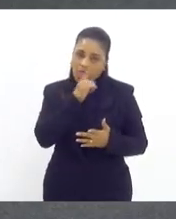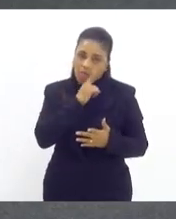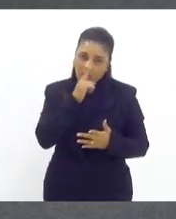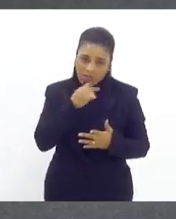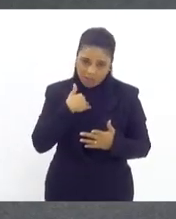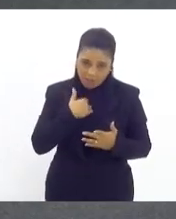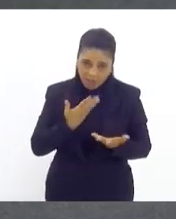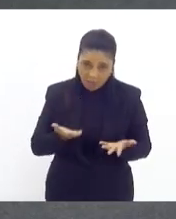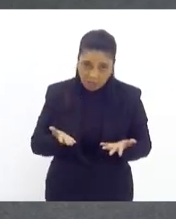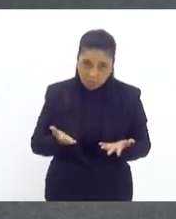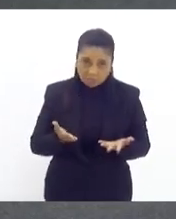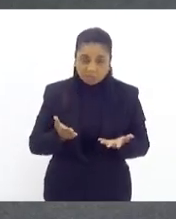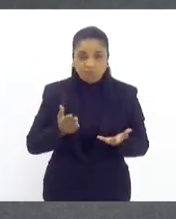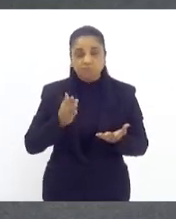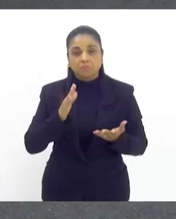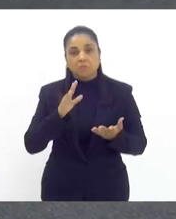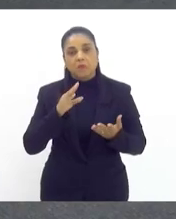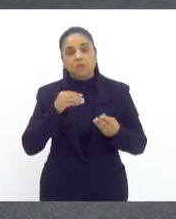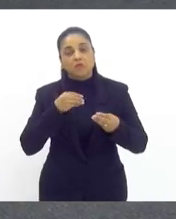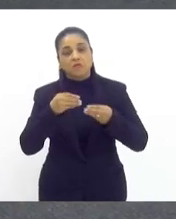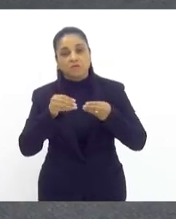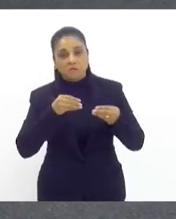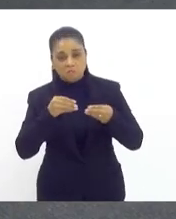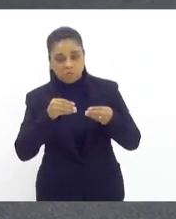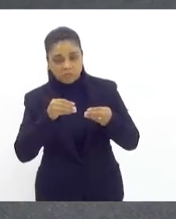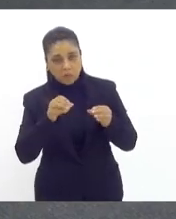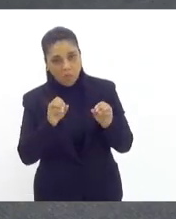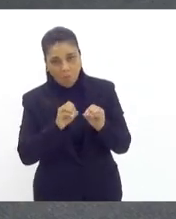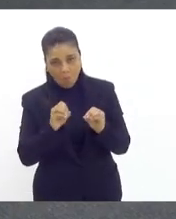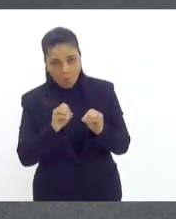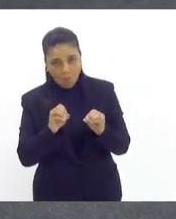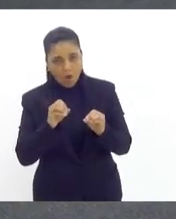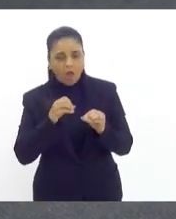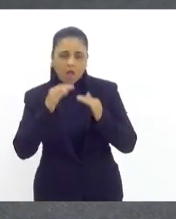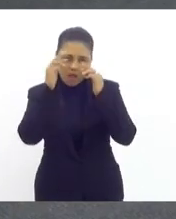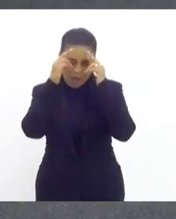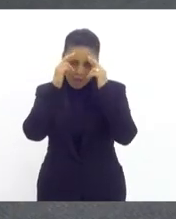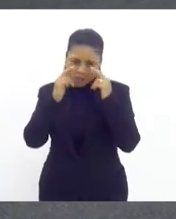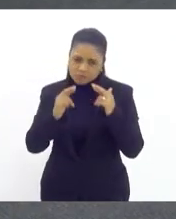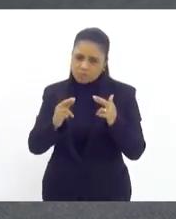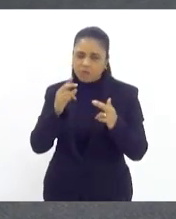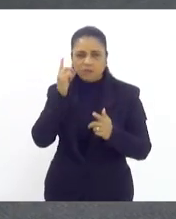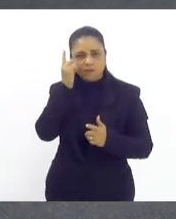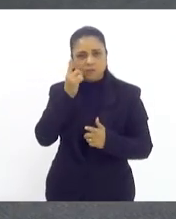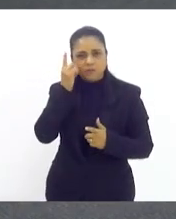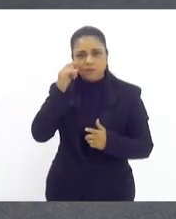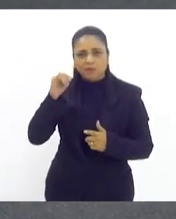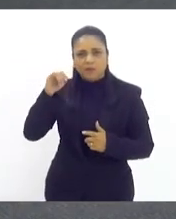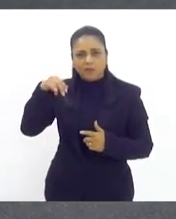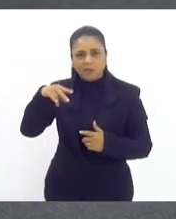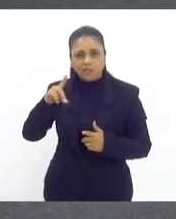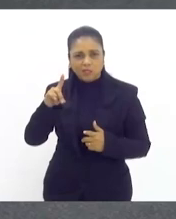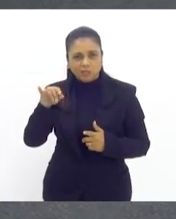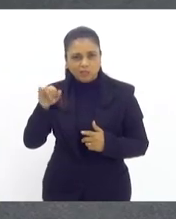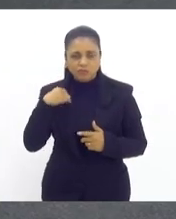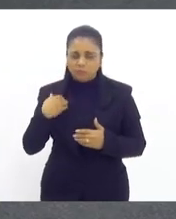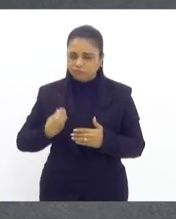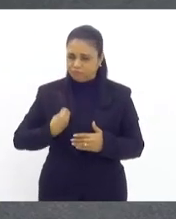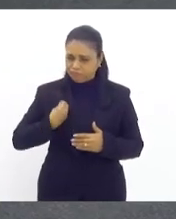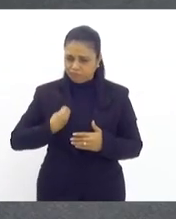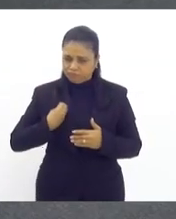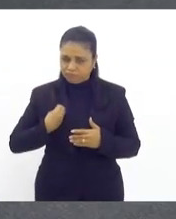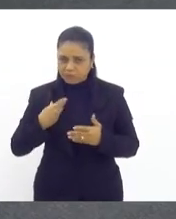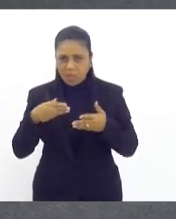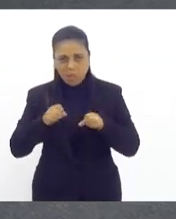jeito para não é inviabilizar em respeito não só deputada armellau que é uma pessoa que convive conosco aqui mas